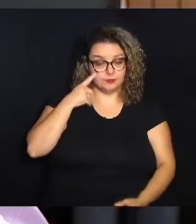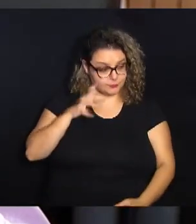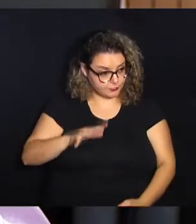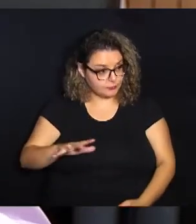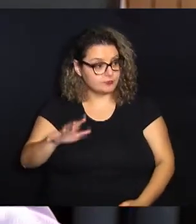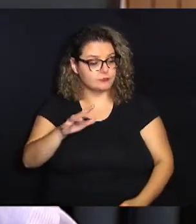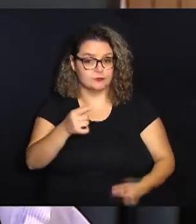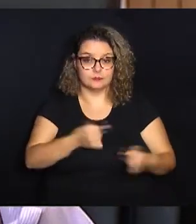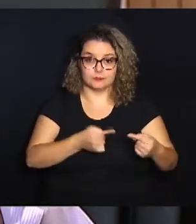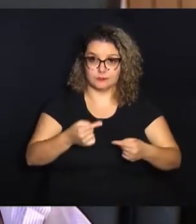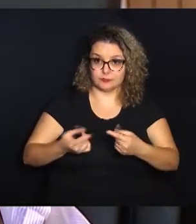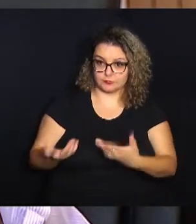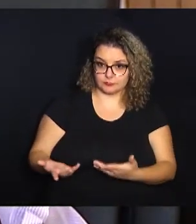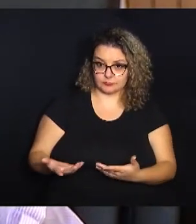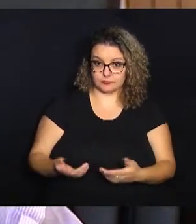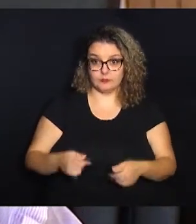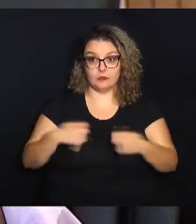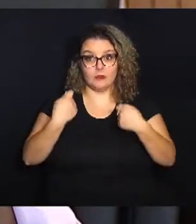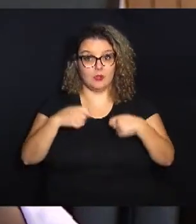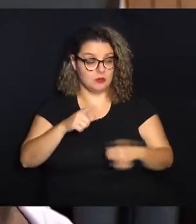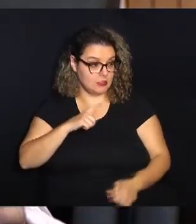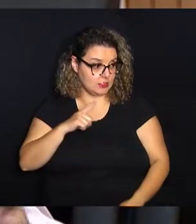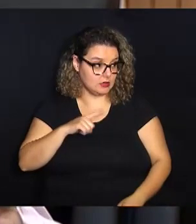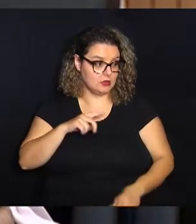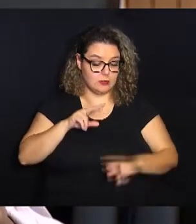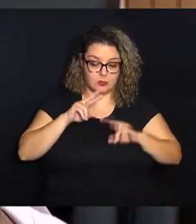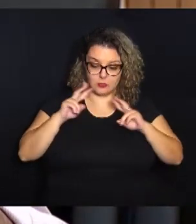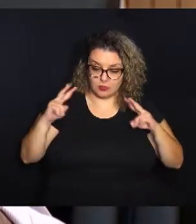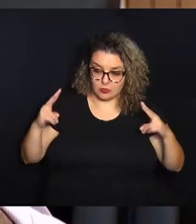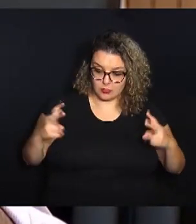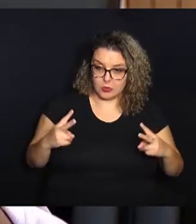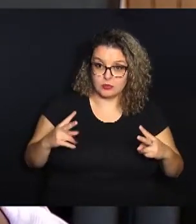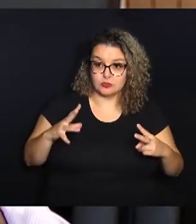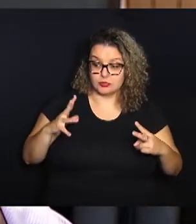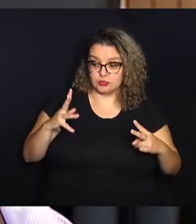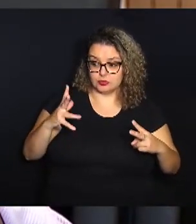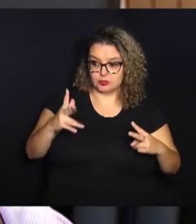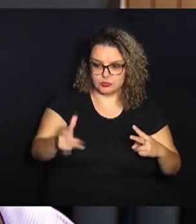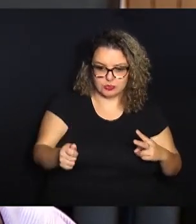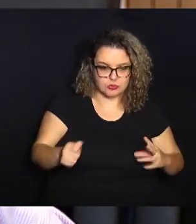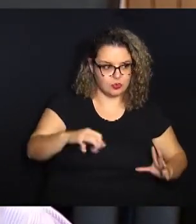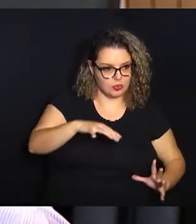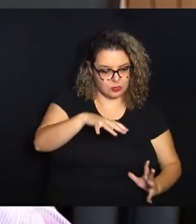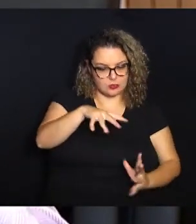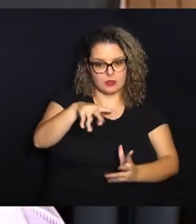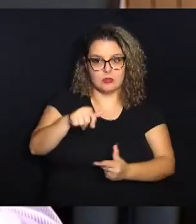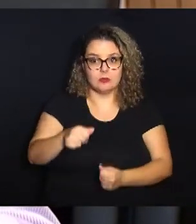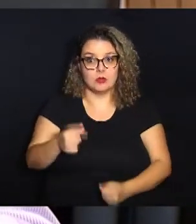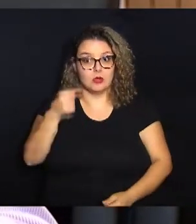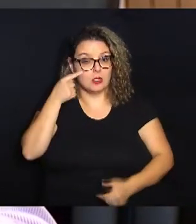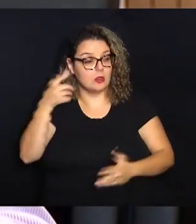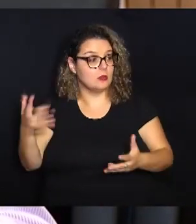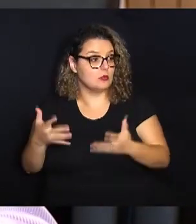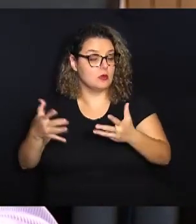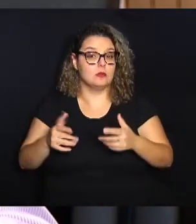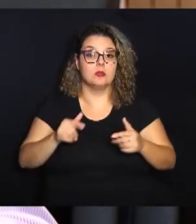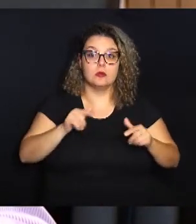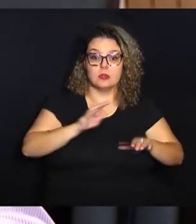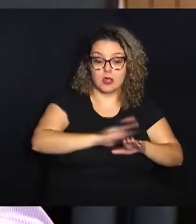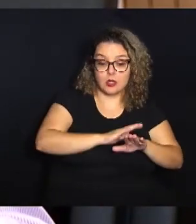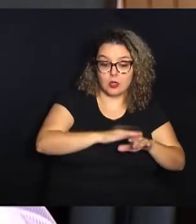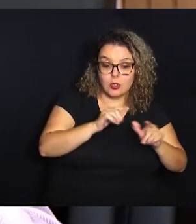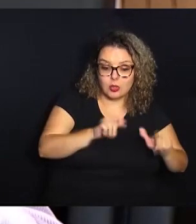sido discutida. Você precisa ter um olhar global e pensar iniciativas locais.